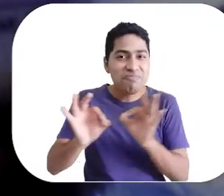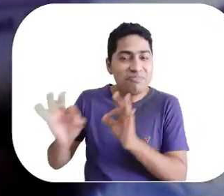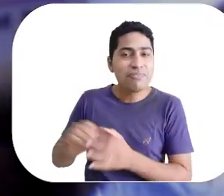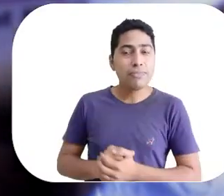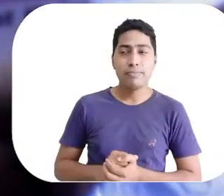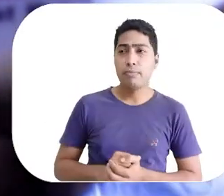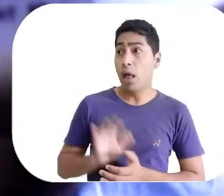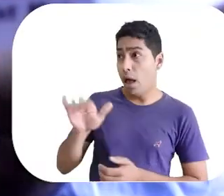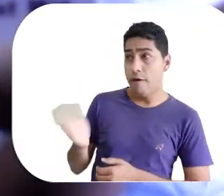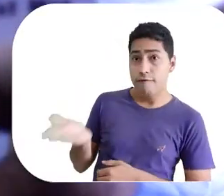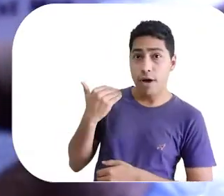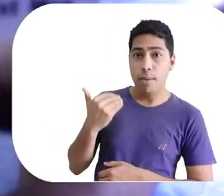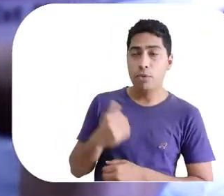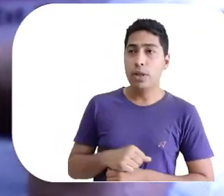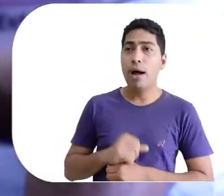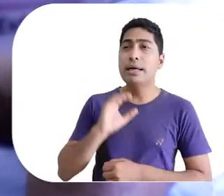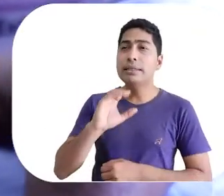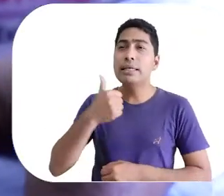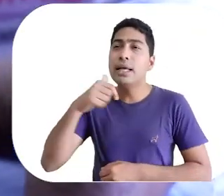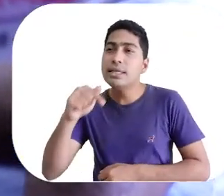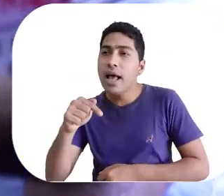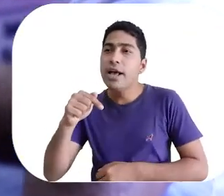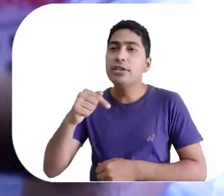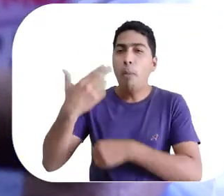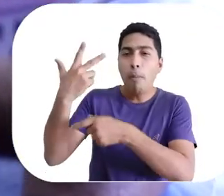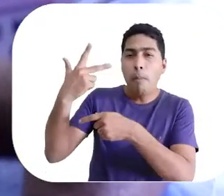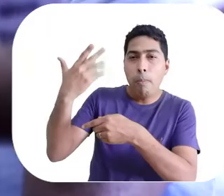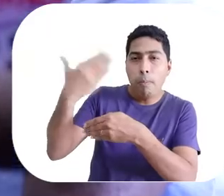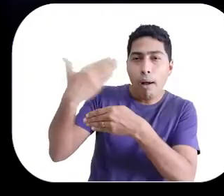lá. Cena 17, plano 1, take 2.